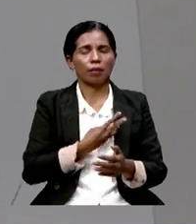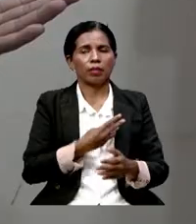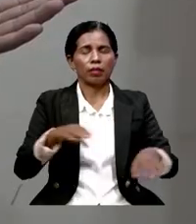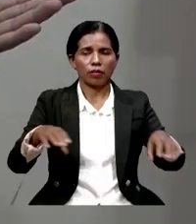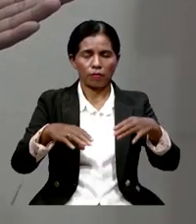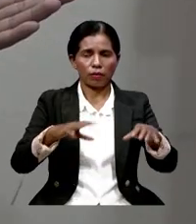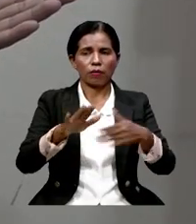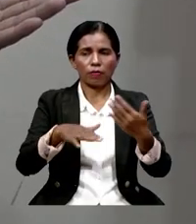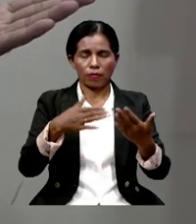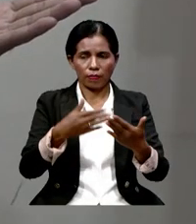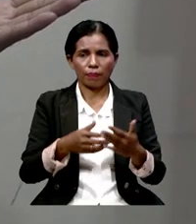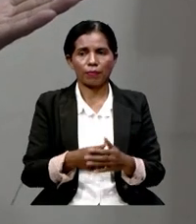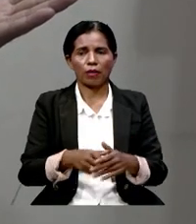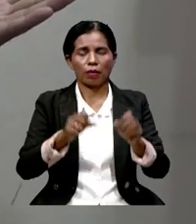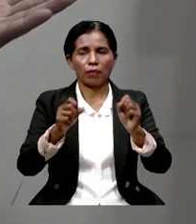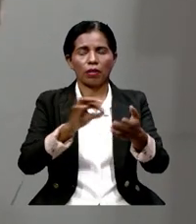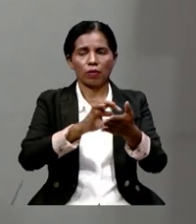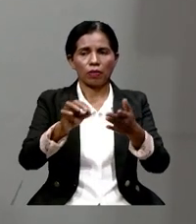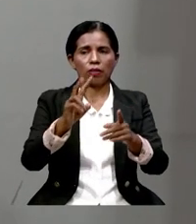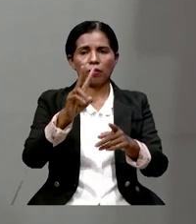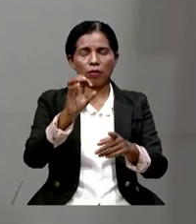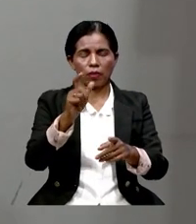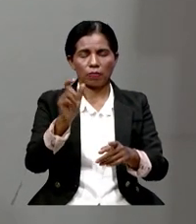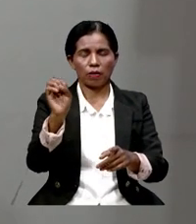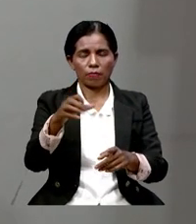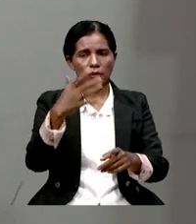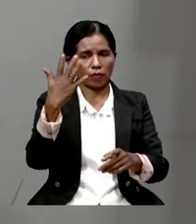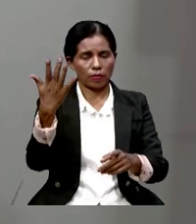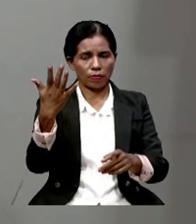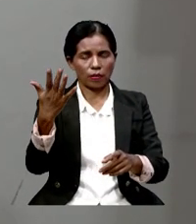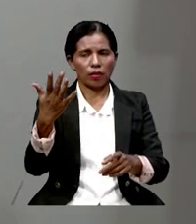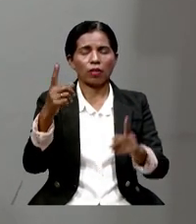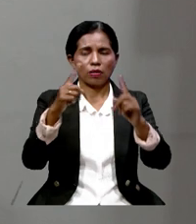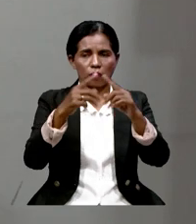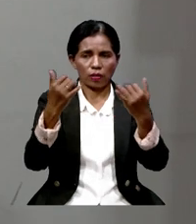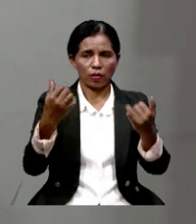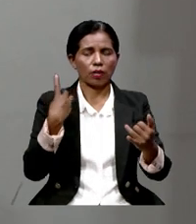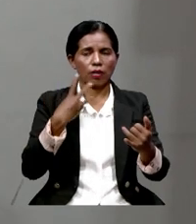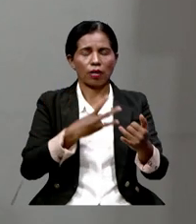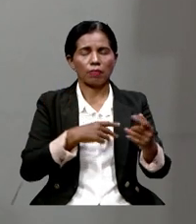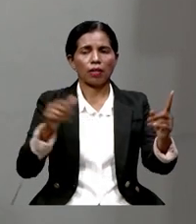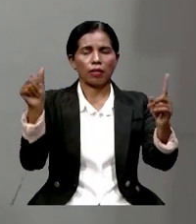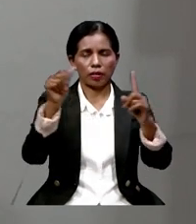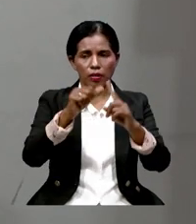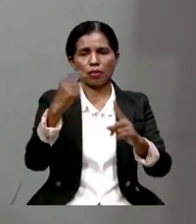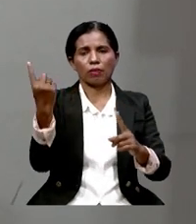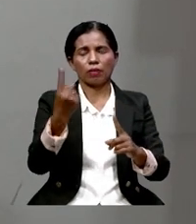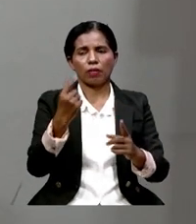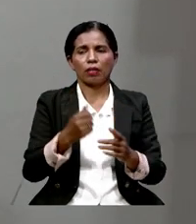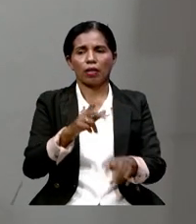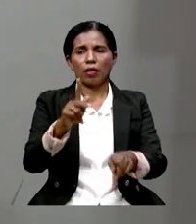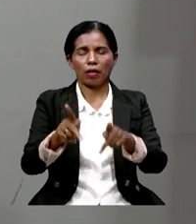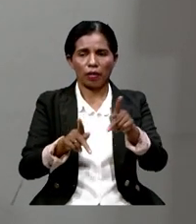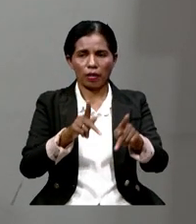né? Bele conta de 2014, estou agora. Aí foi atingido uma